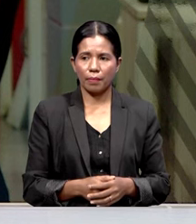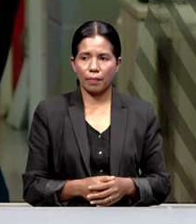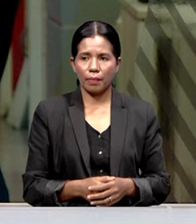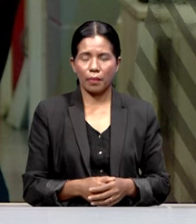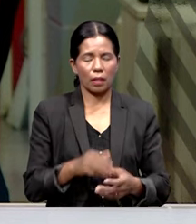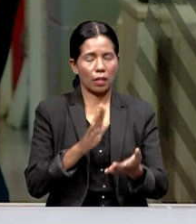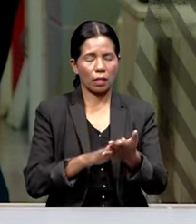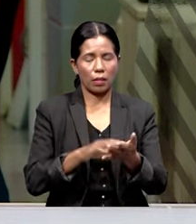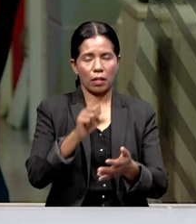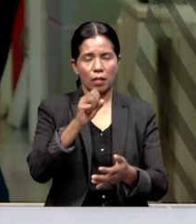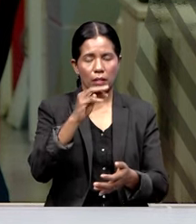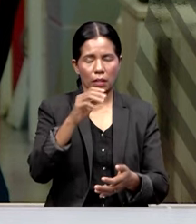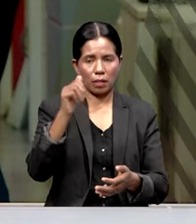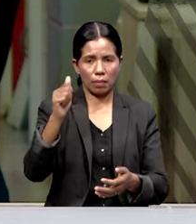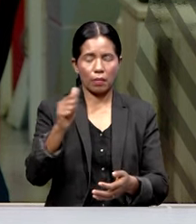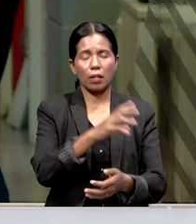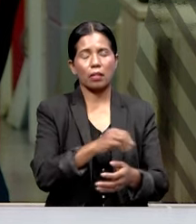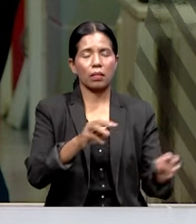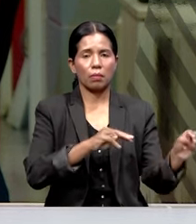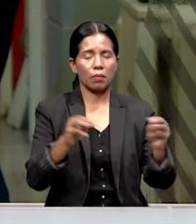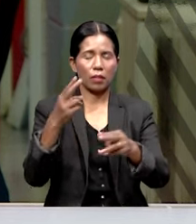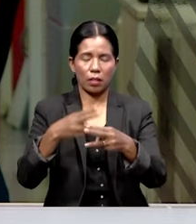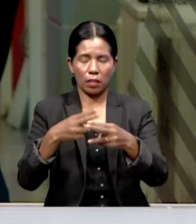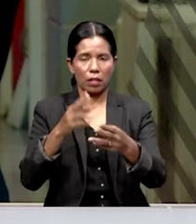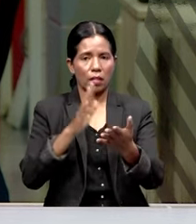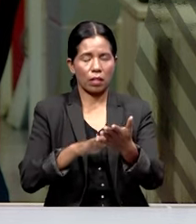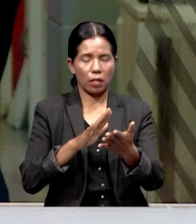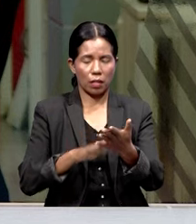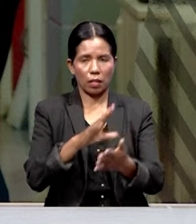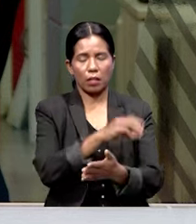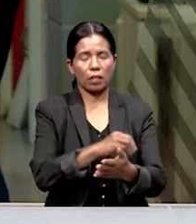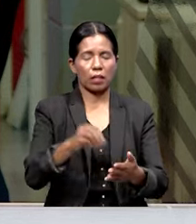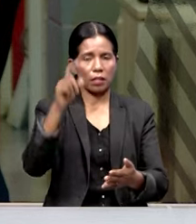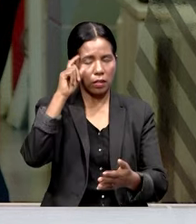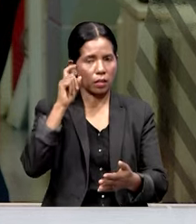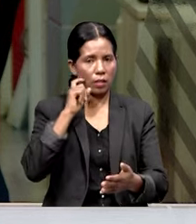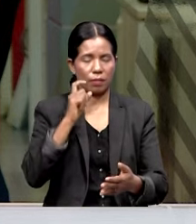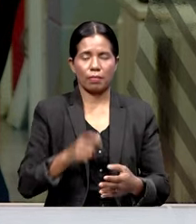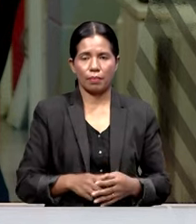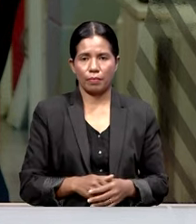Escola Secundária Paralelo Fatometa se muda na Aramba Escola Secundária Abrigo Cairala Xanana Guzmão.